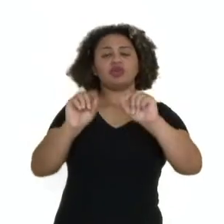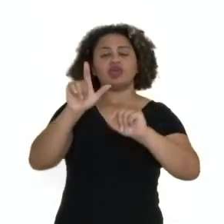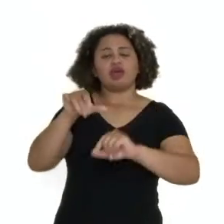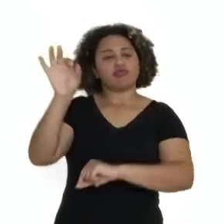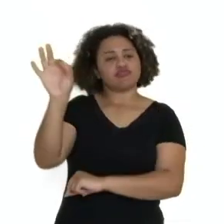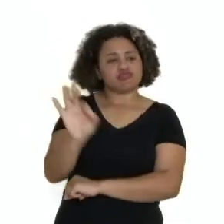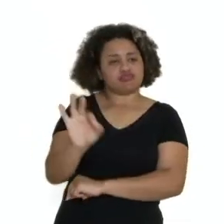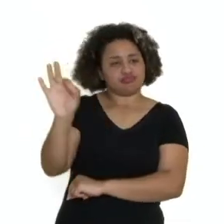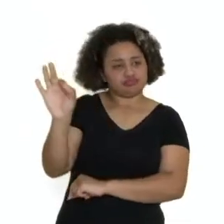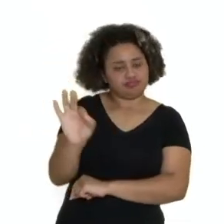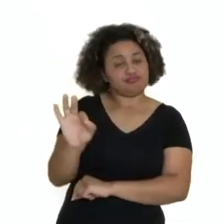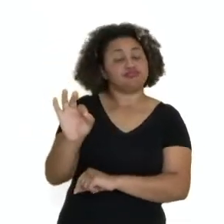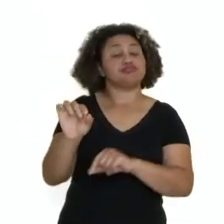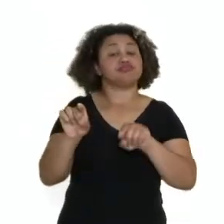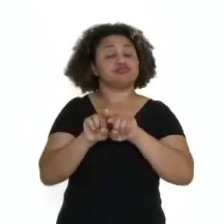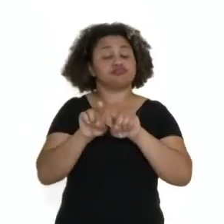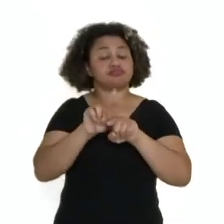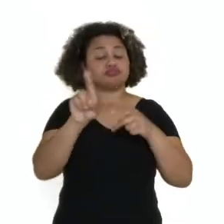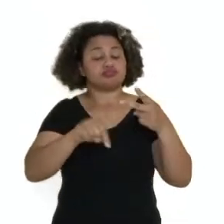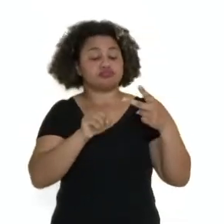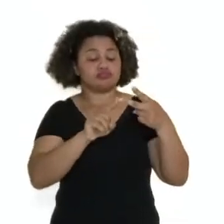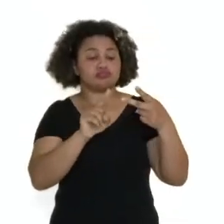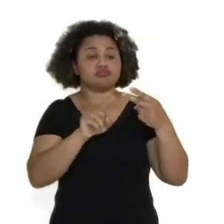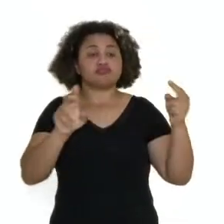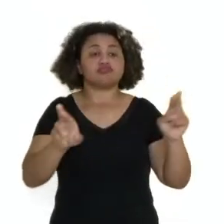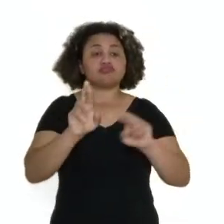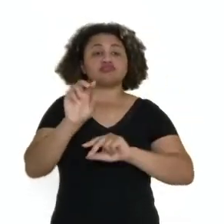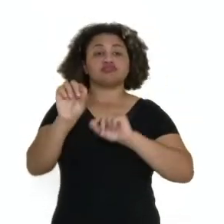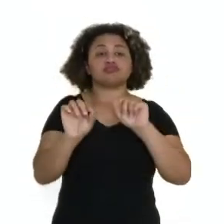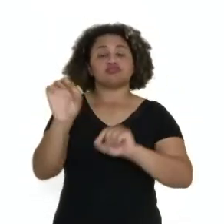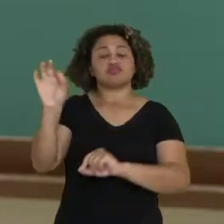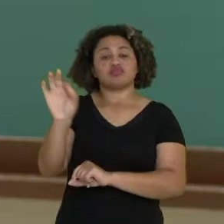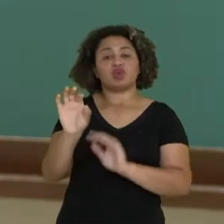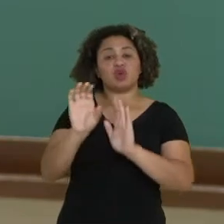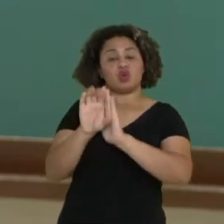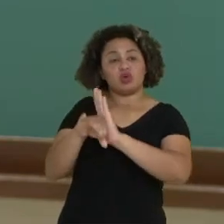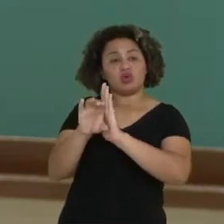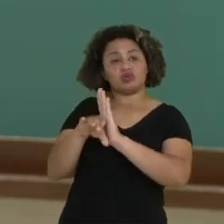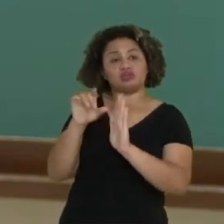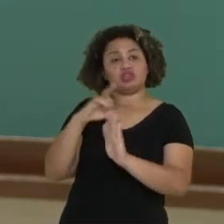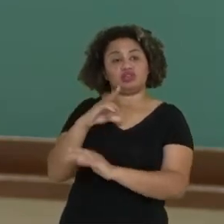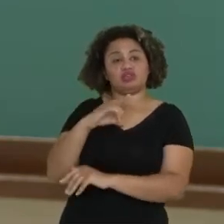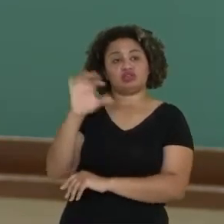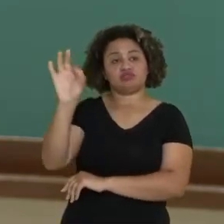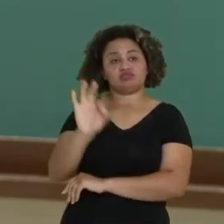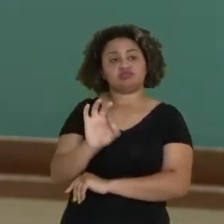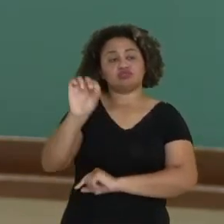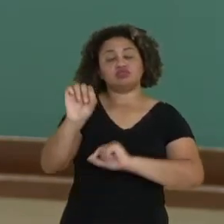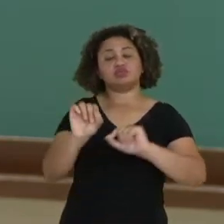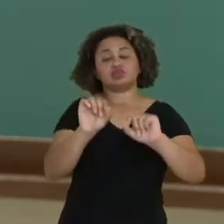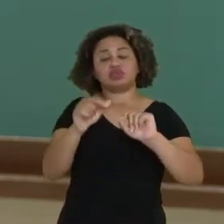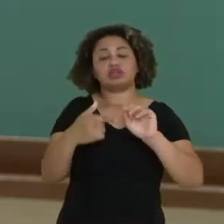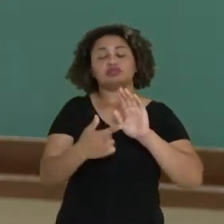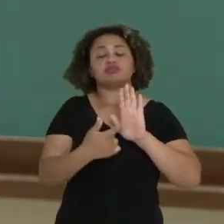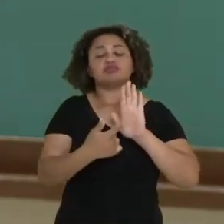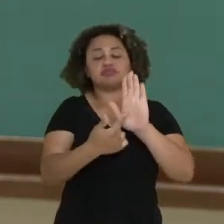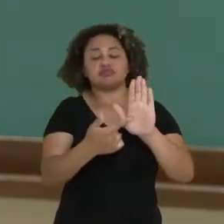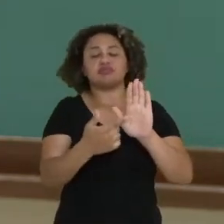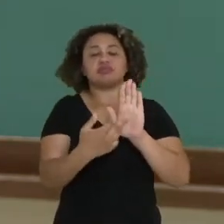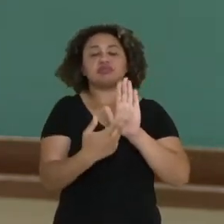de porcentagem e ainda relacionar esse conceito de porcentagem com a